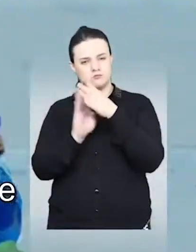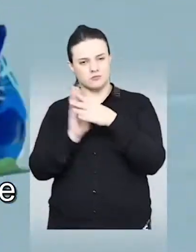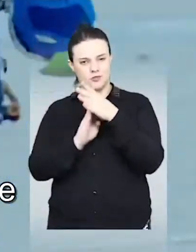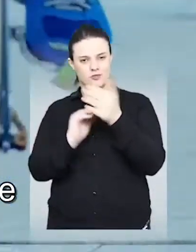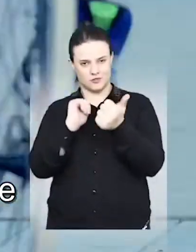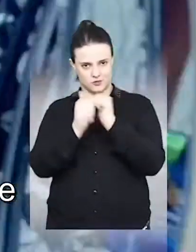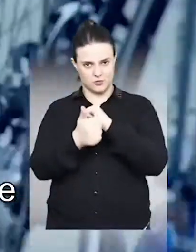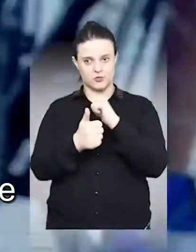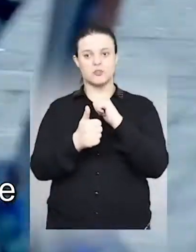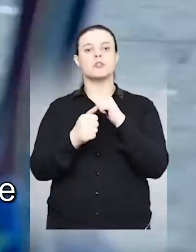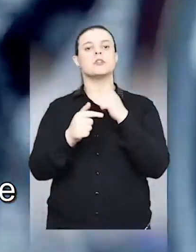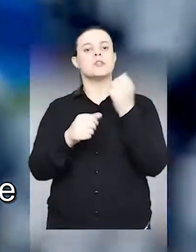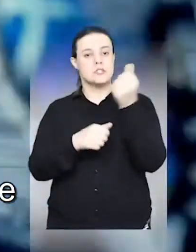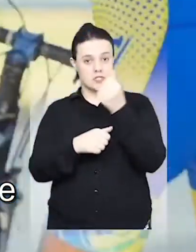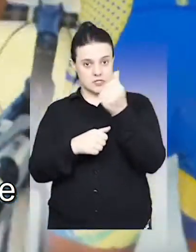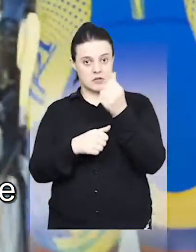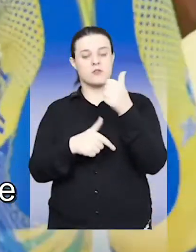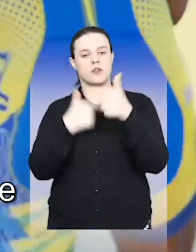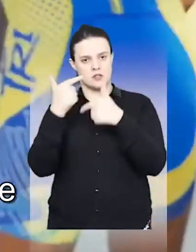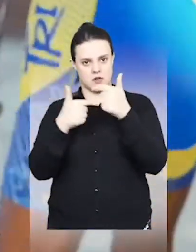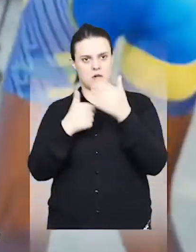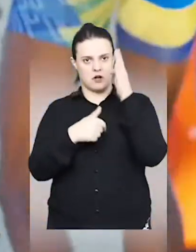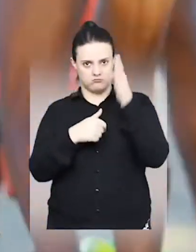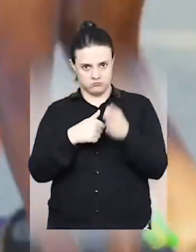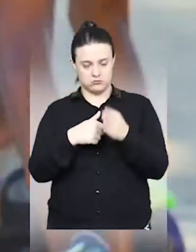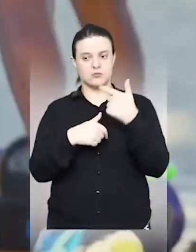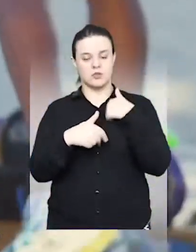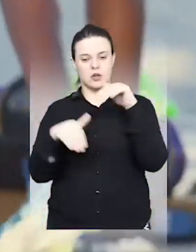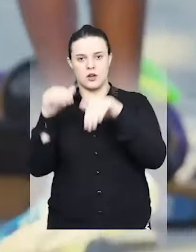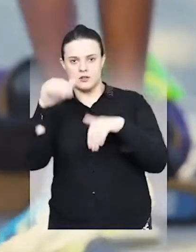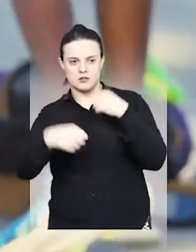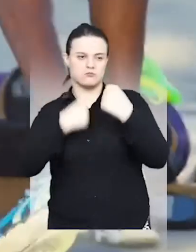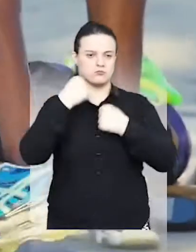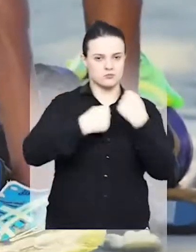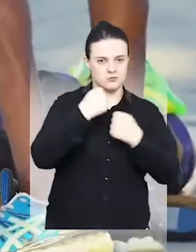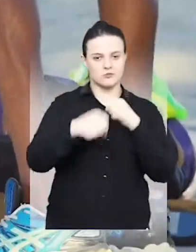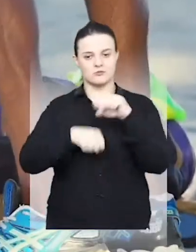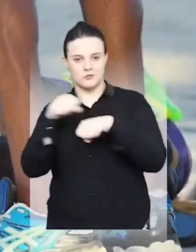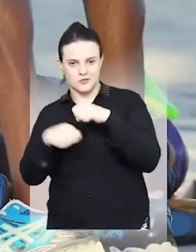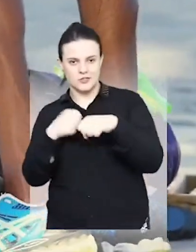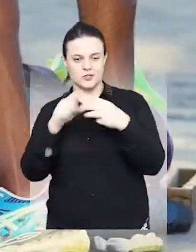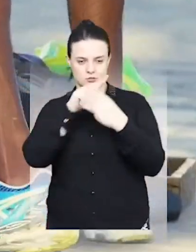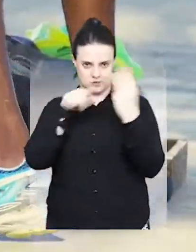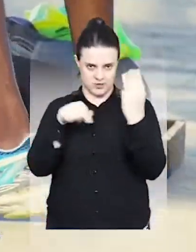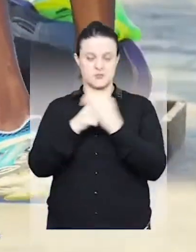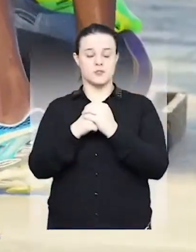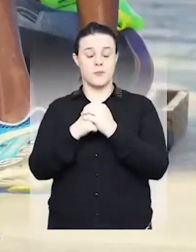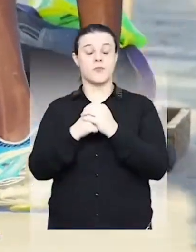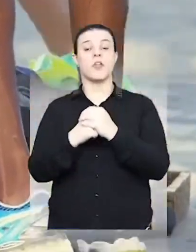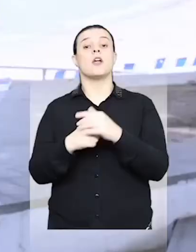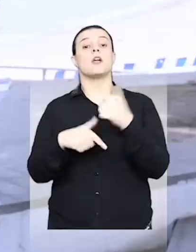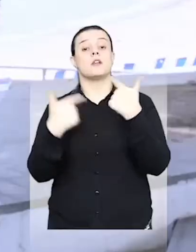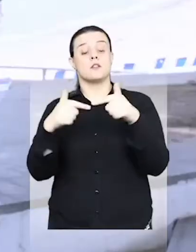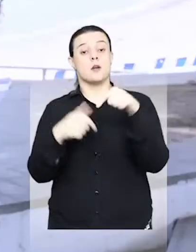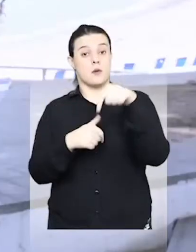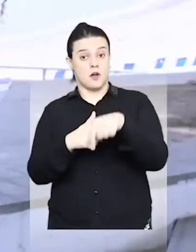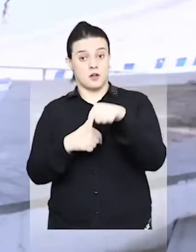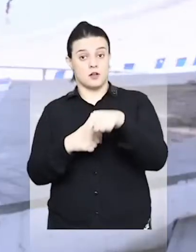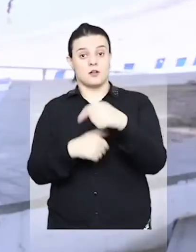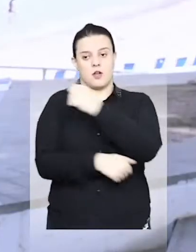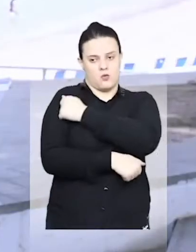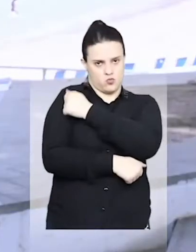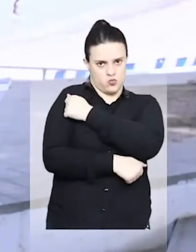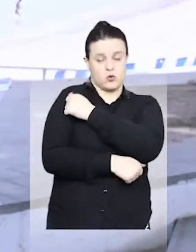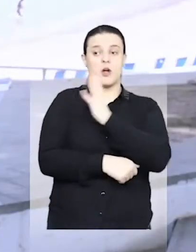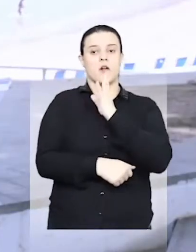assessoria esportiva que a gente trabalha toda sexta-feira aqui, um trabalho de natação, corrida, natação, ciclismo, corrida e corrida. Rafael. Eu trabalhando aqui